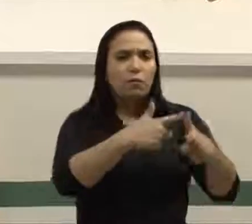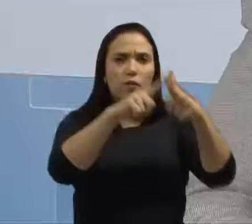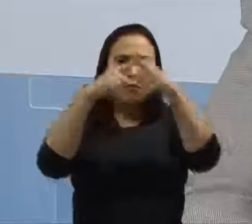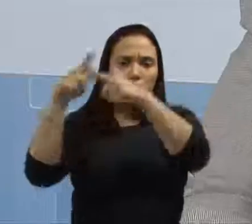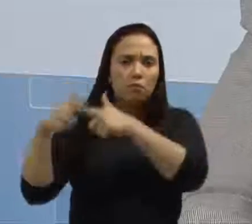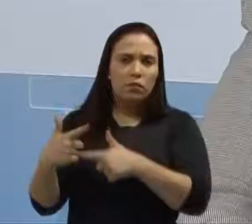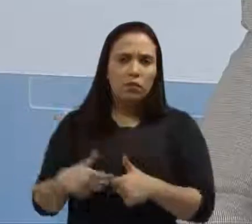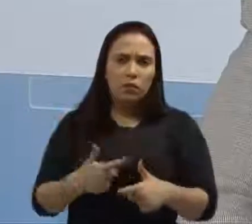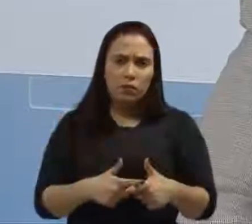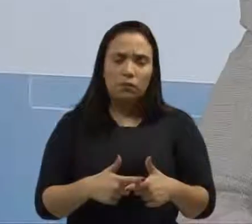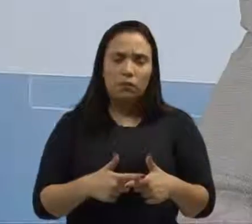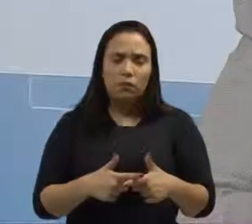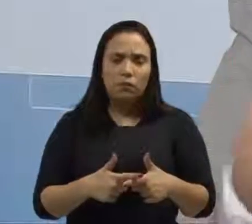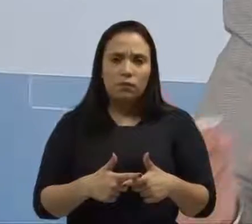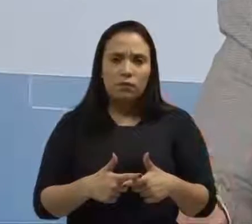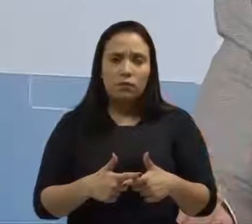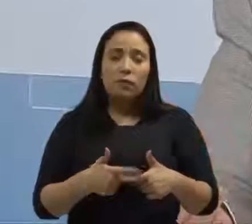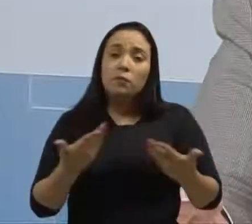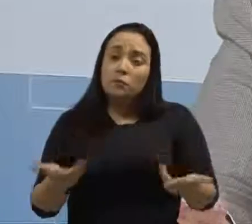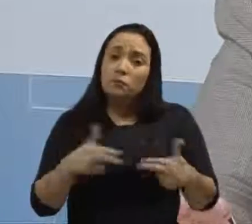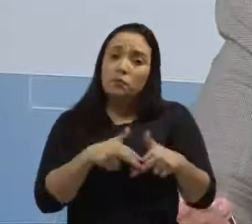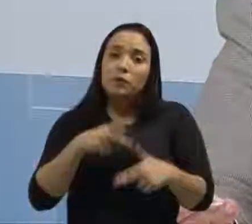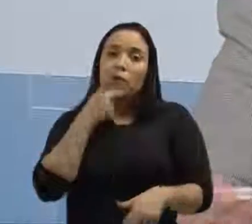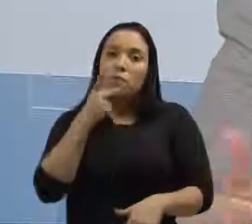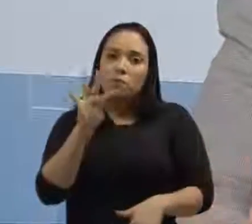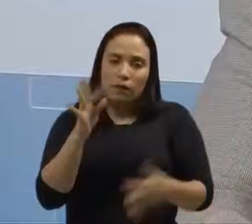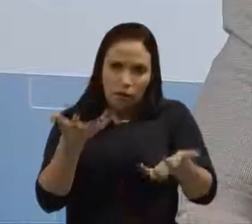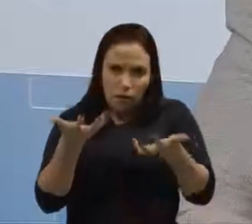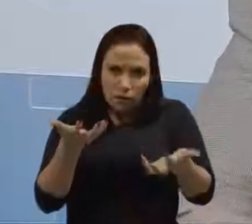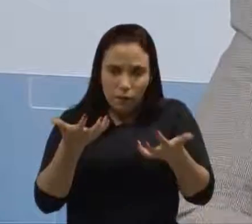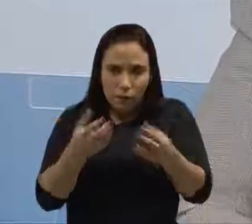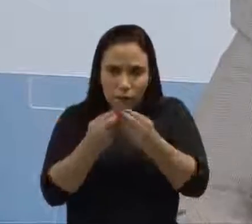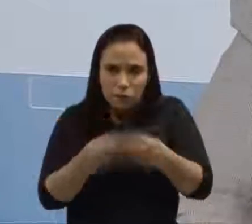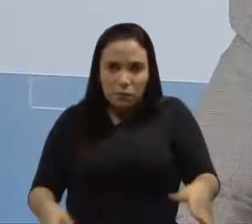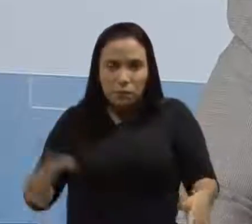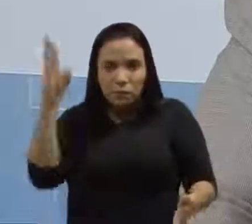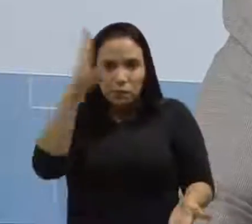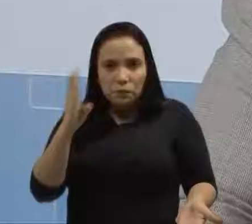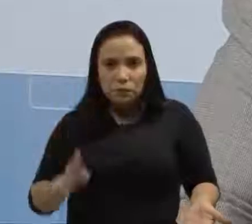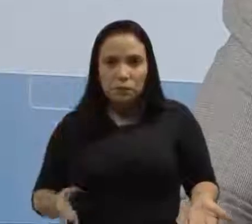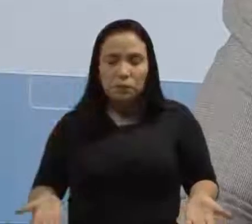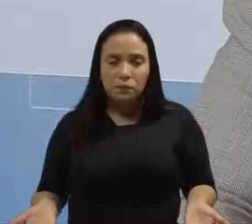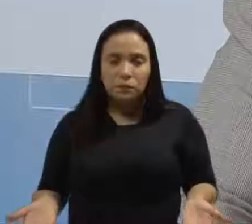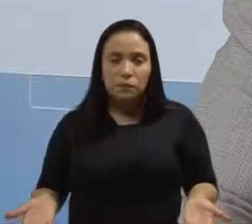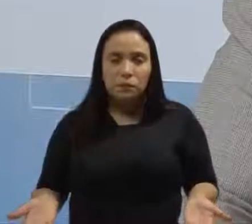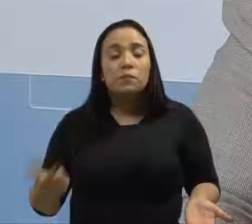o Brasil a uma crise aí sem precedente na história desse país. É o que o PT quer para o Brasil?